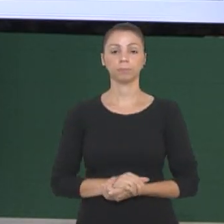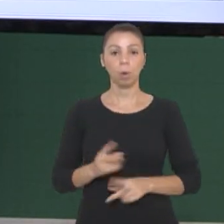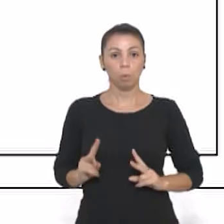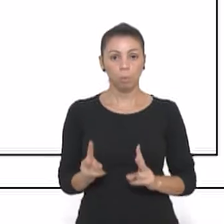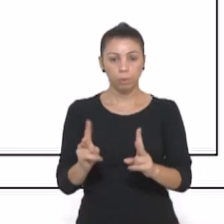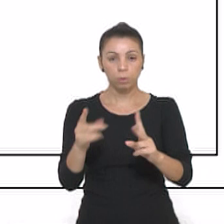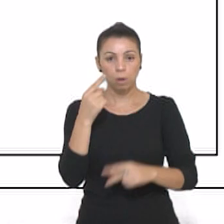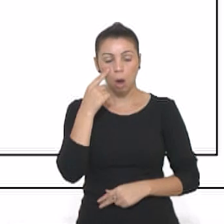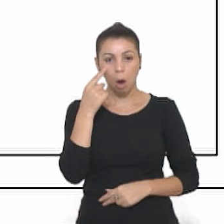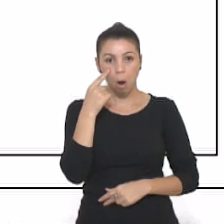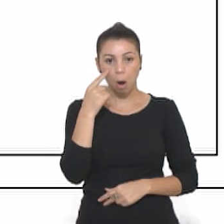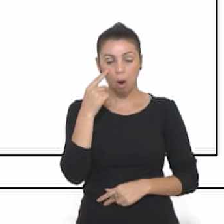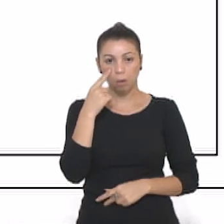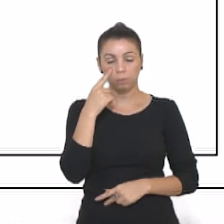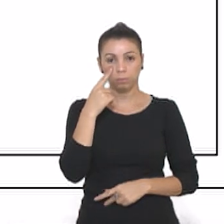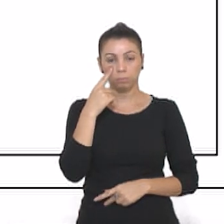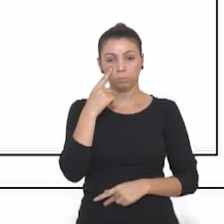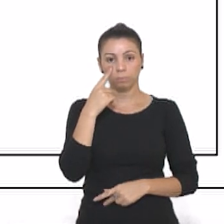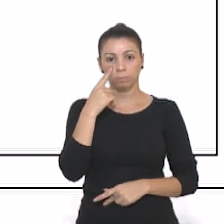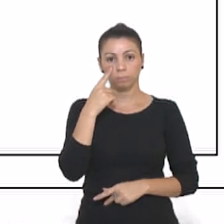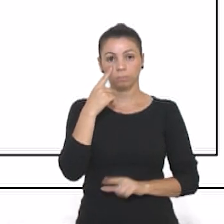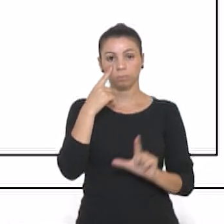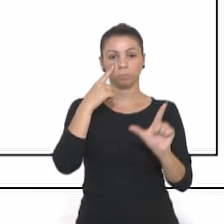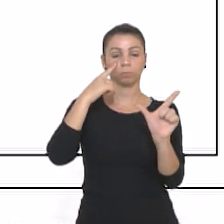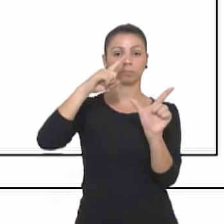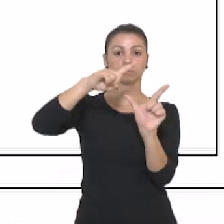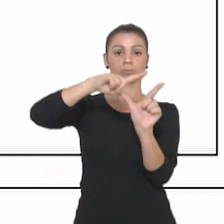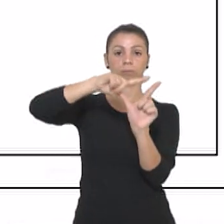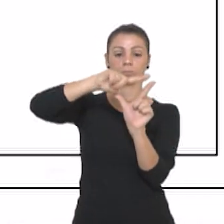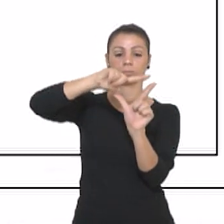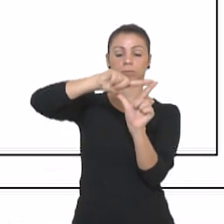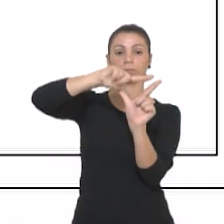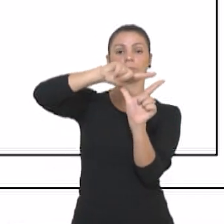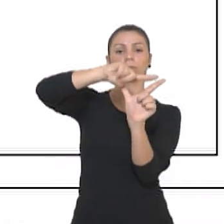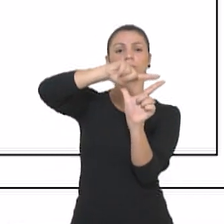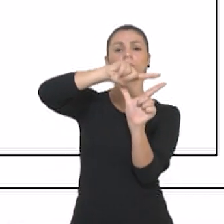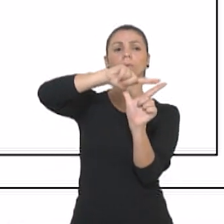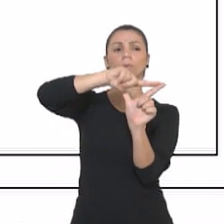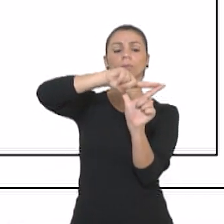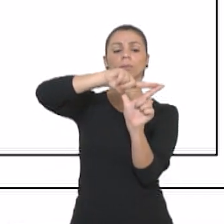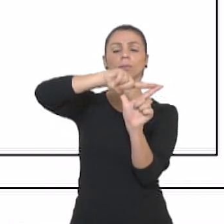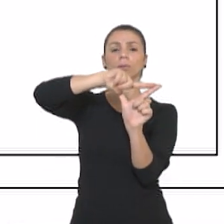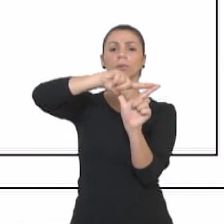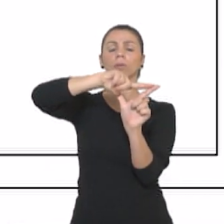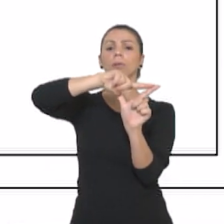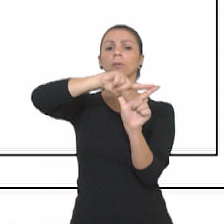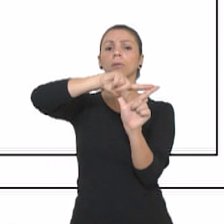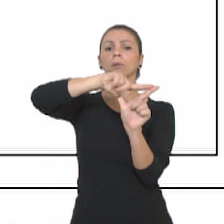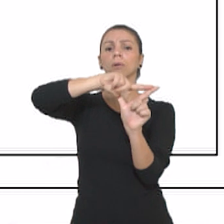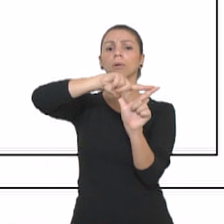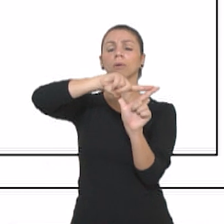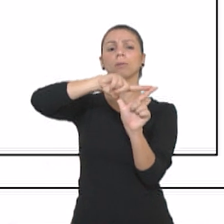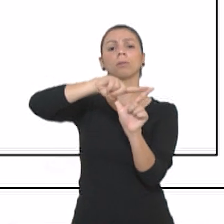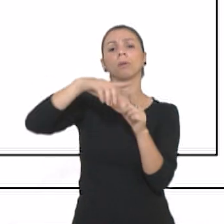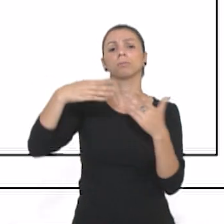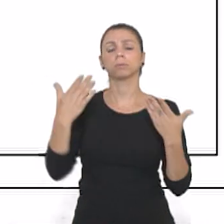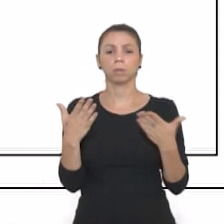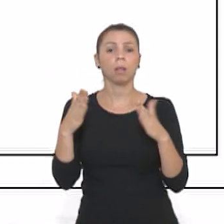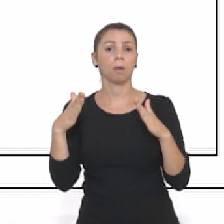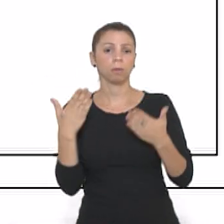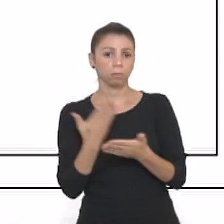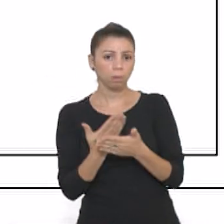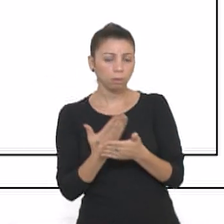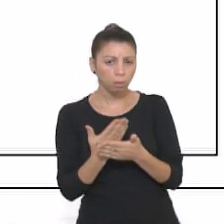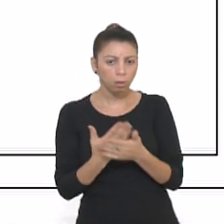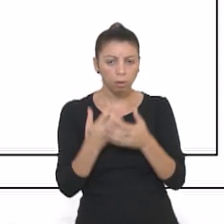o desenho do triângulo retângulo, como que ele está sendo representado. Numa das aulas que foram